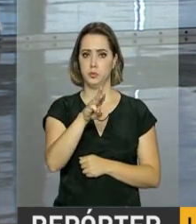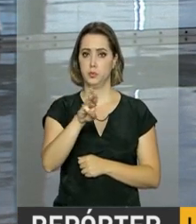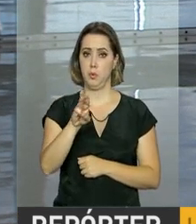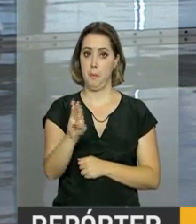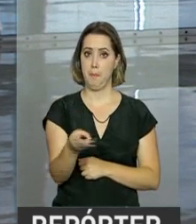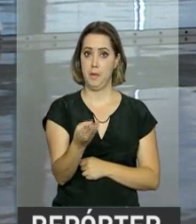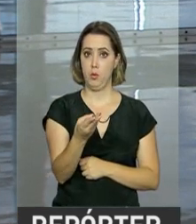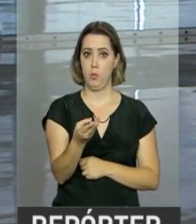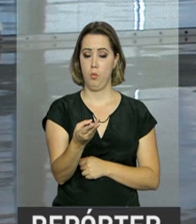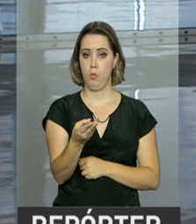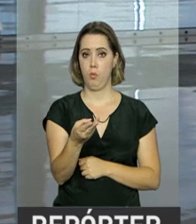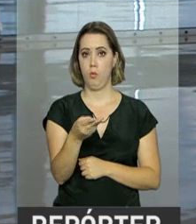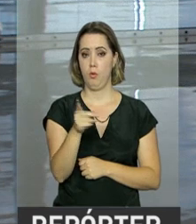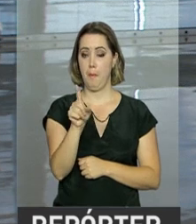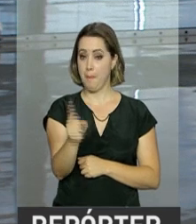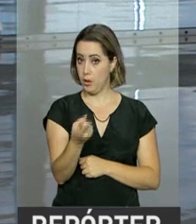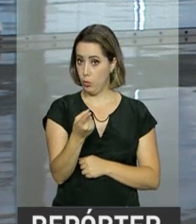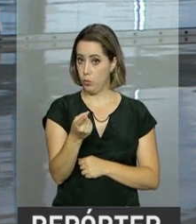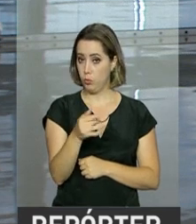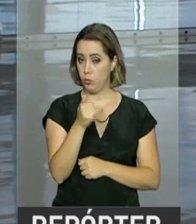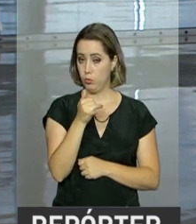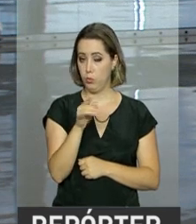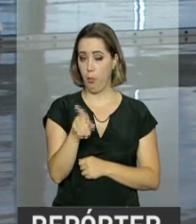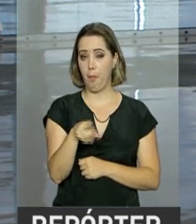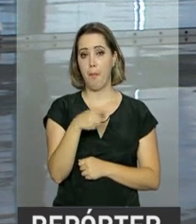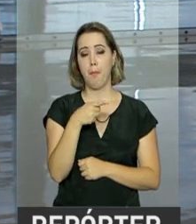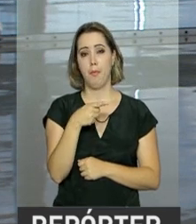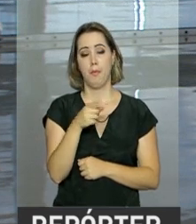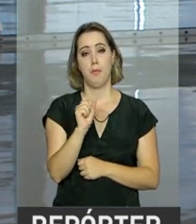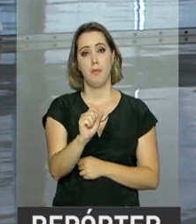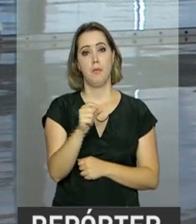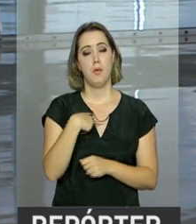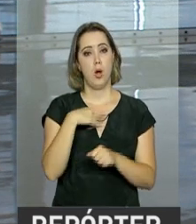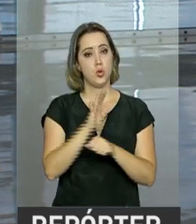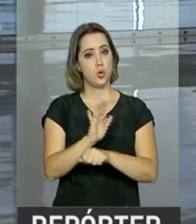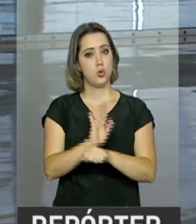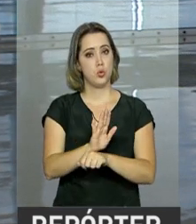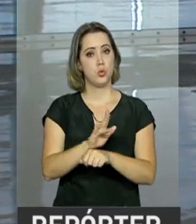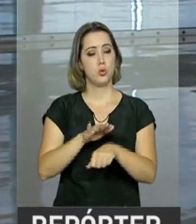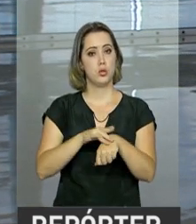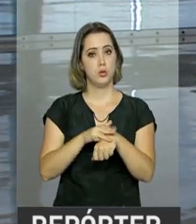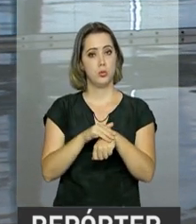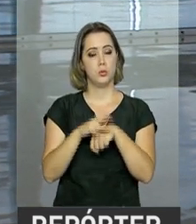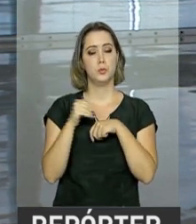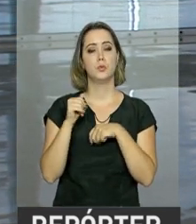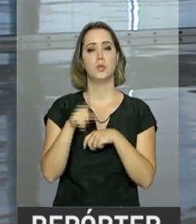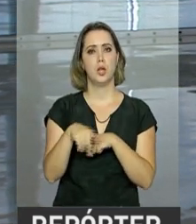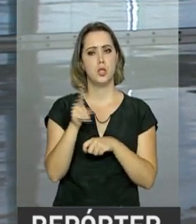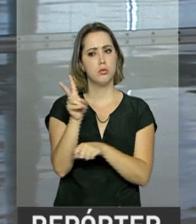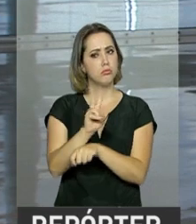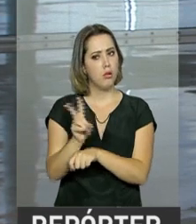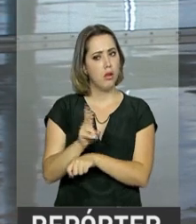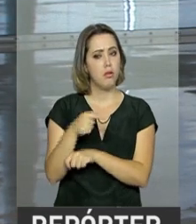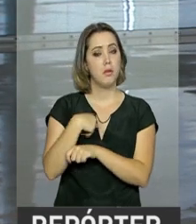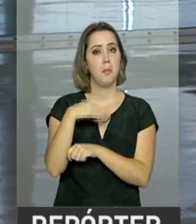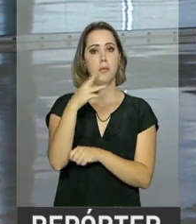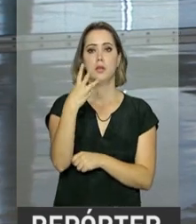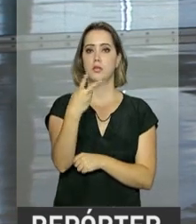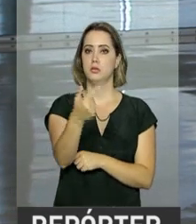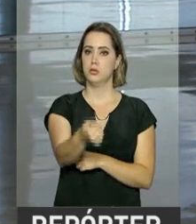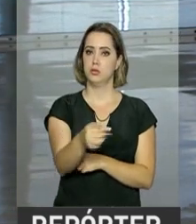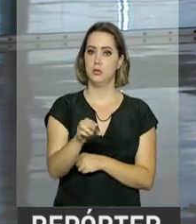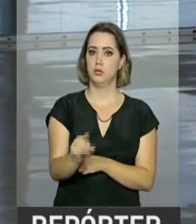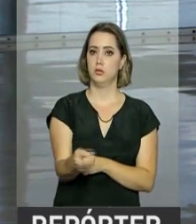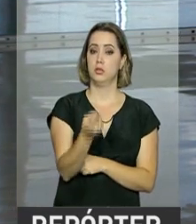benefícios de auxílio doença e foram revisados mais de 37.300 benefícios